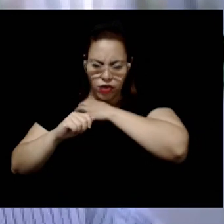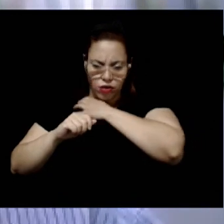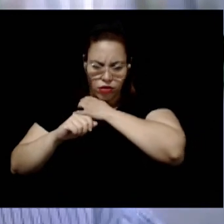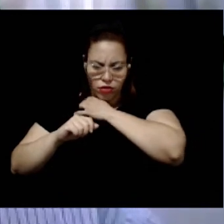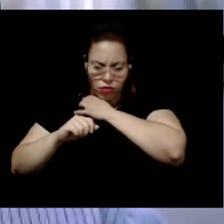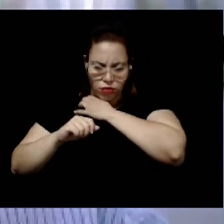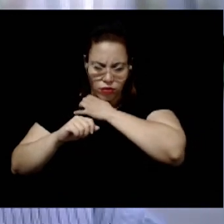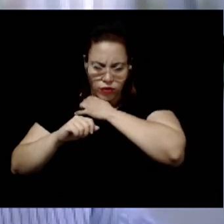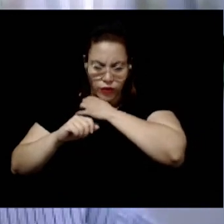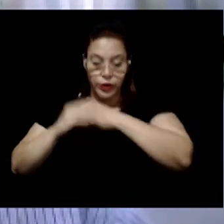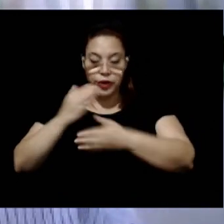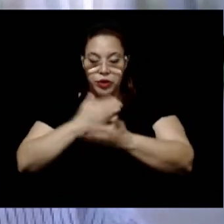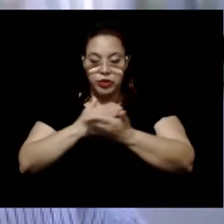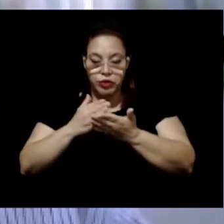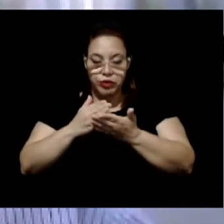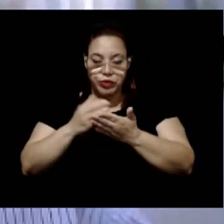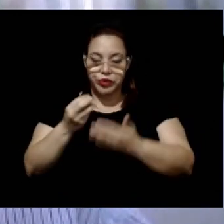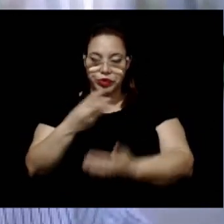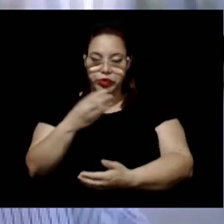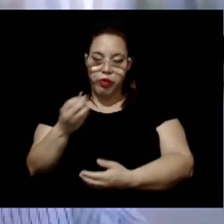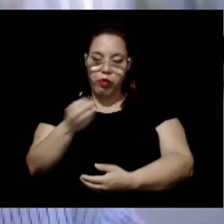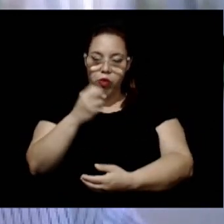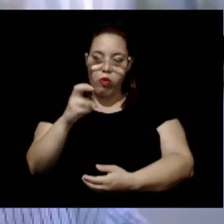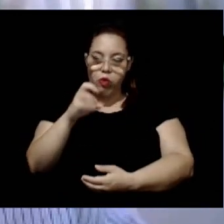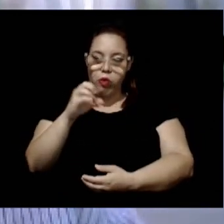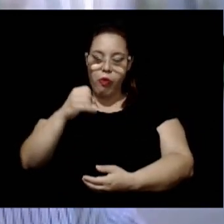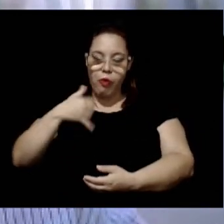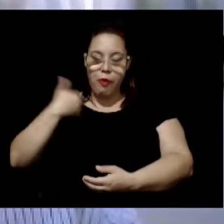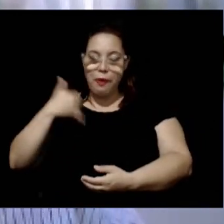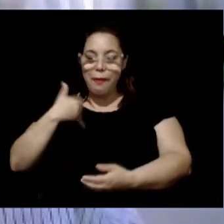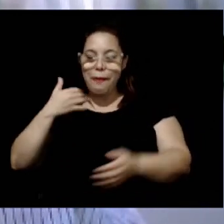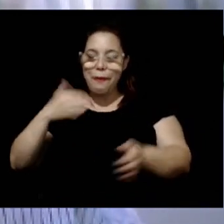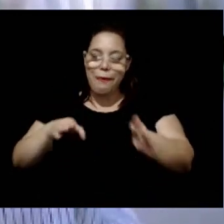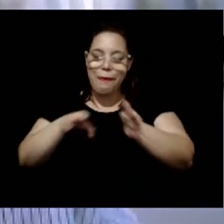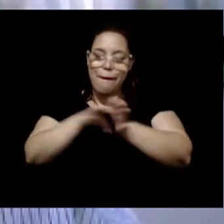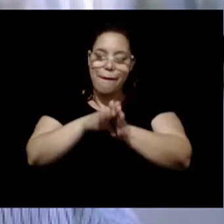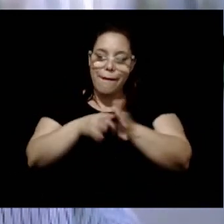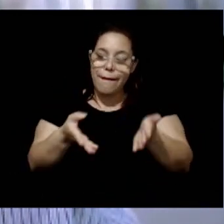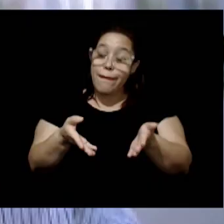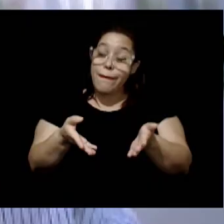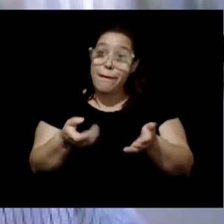começa em torno dos 30 aos 50 anos, né? Existe